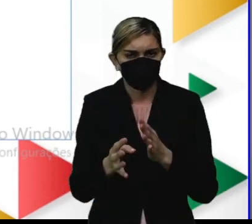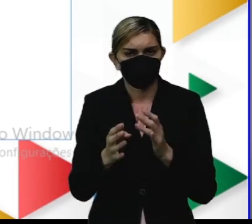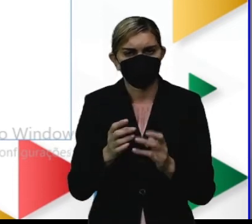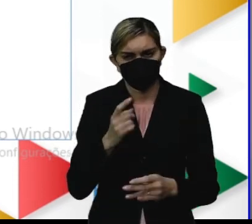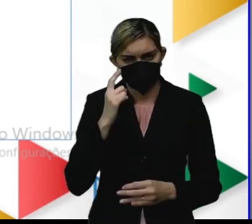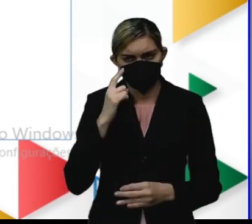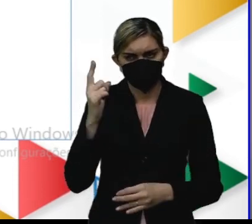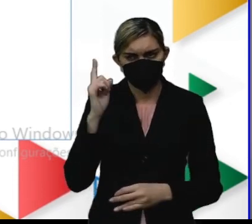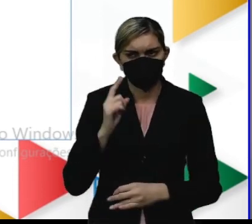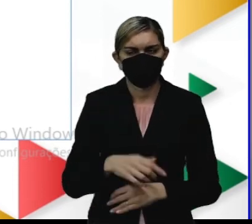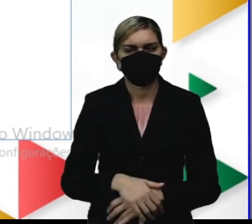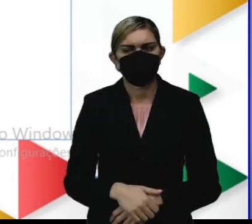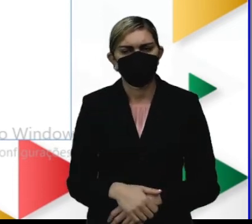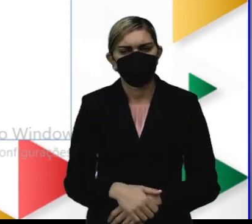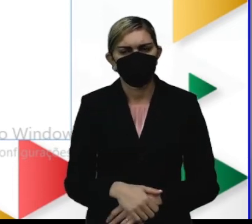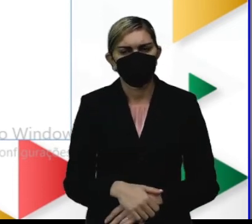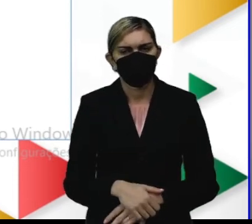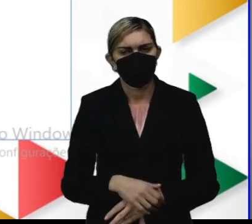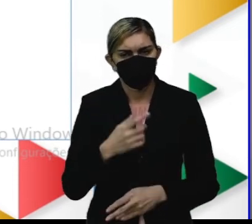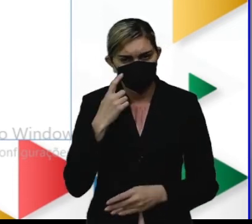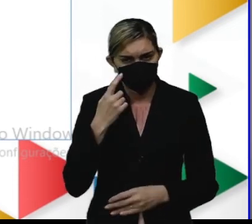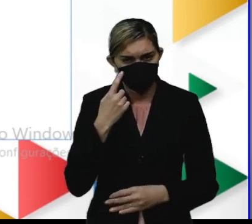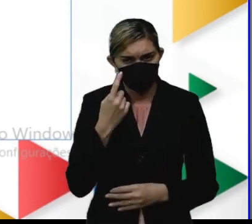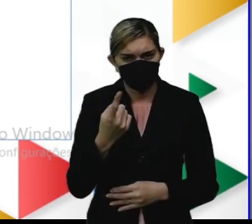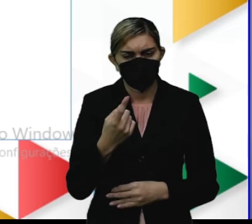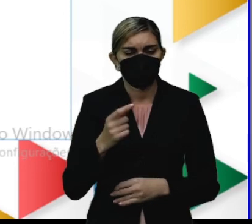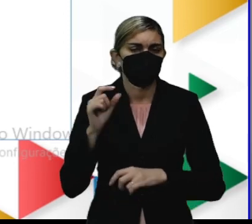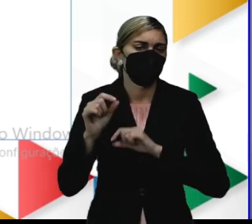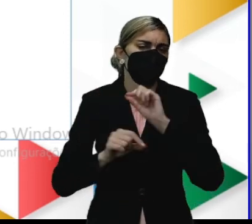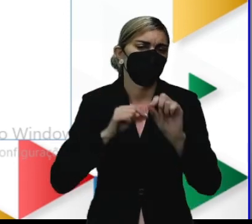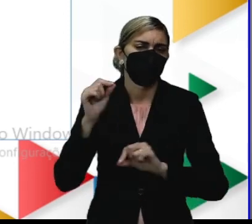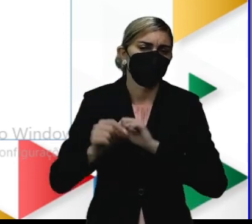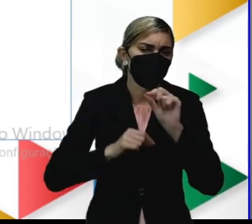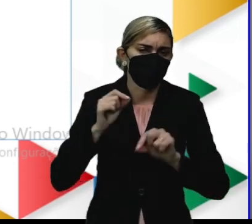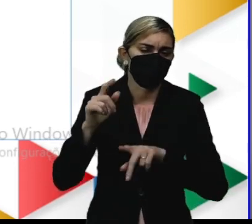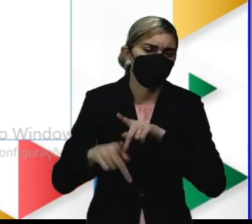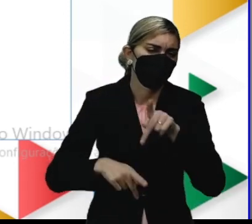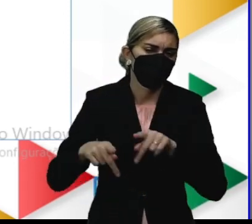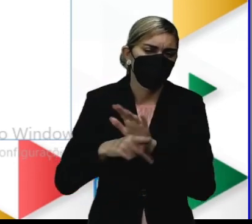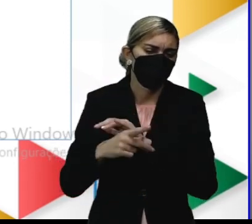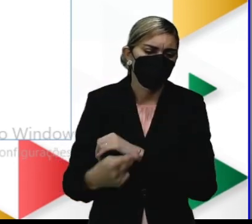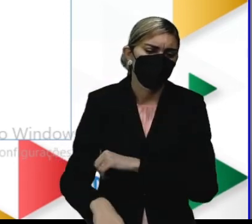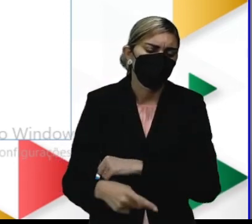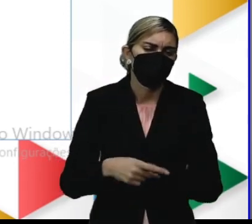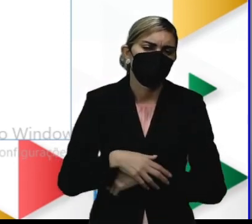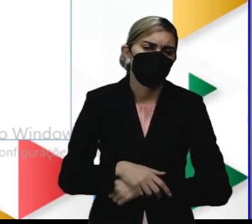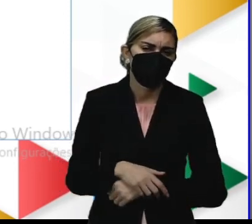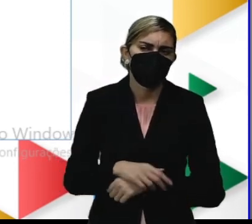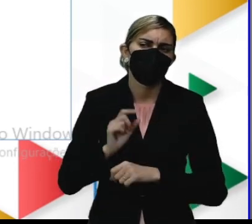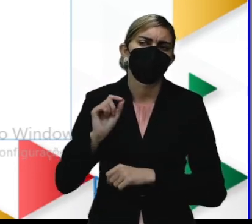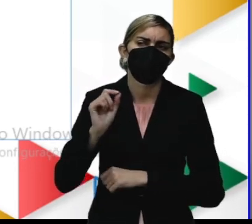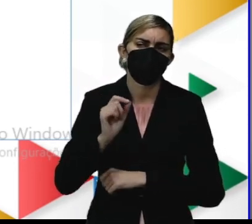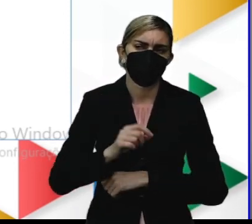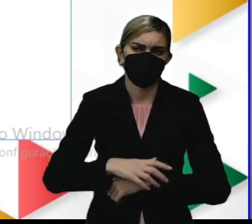Olha direitinho. Bora lá, quem eram os povos nativos do Brasil? Quem